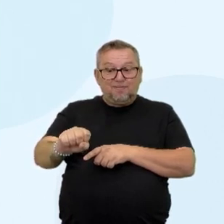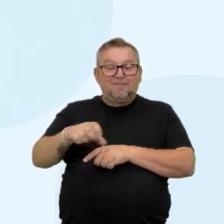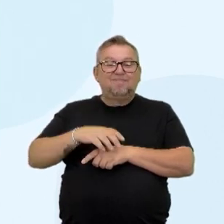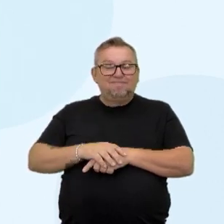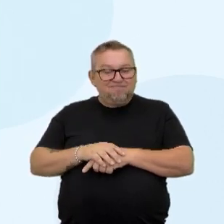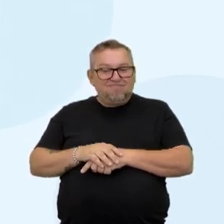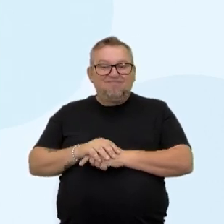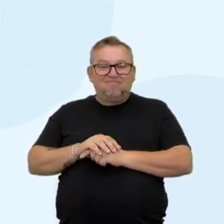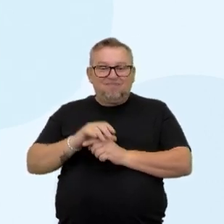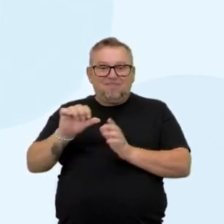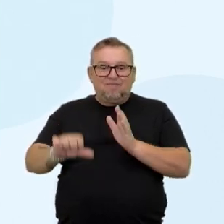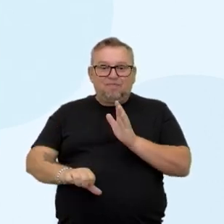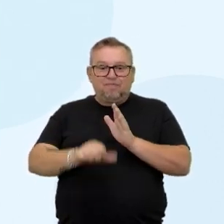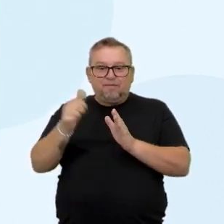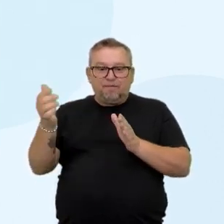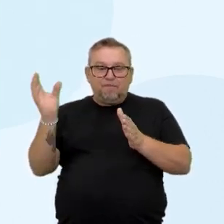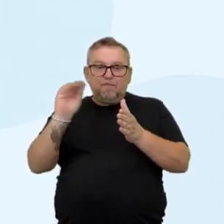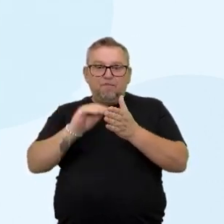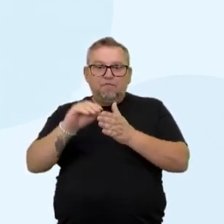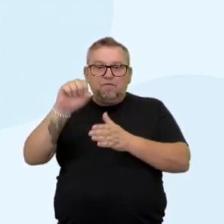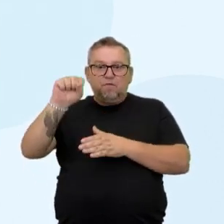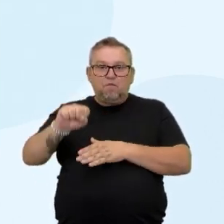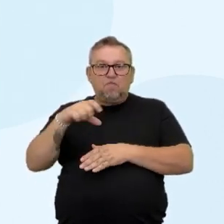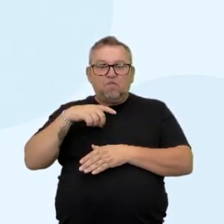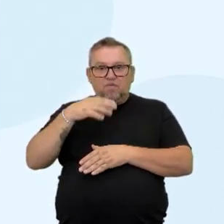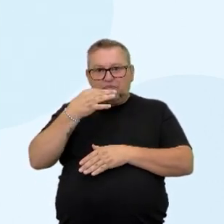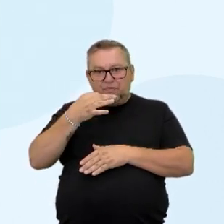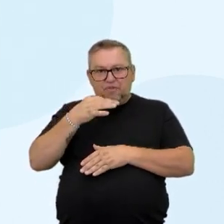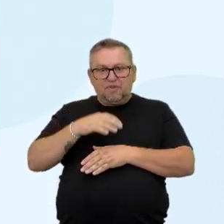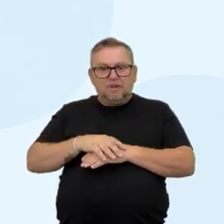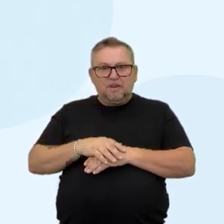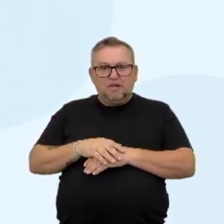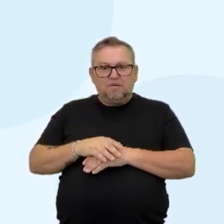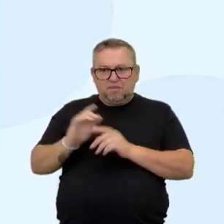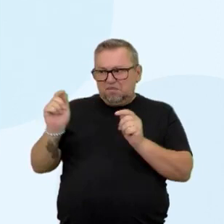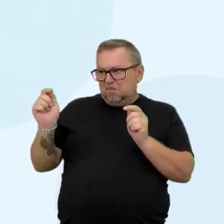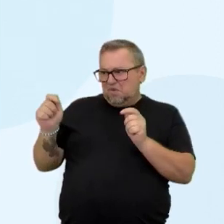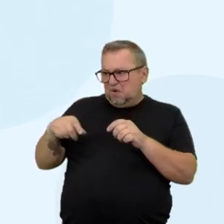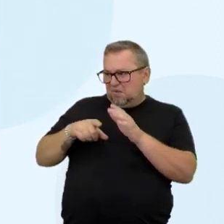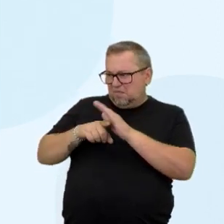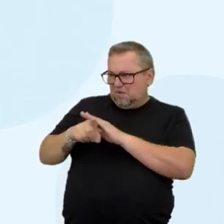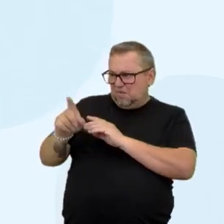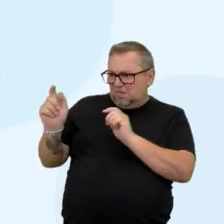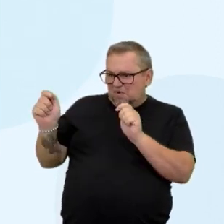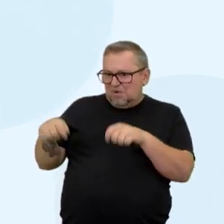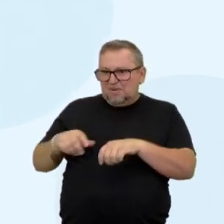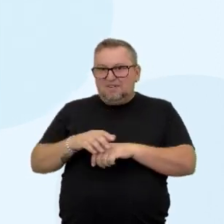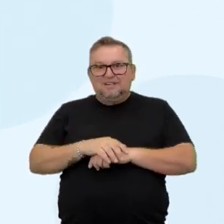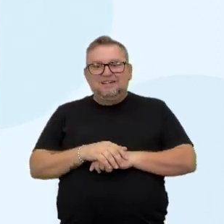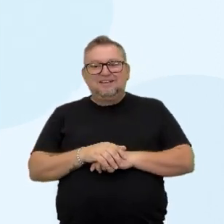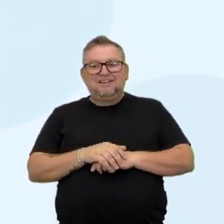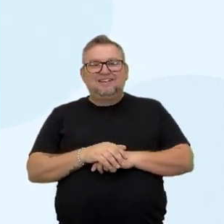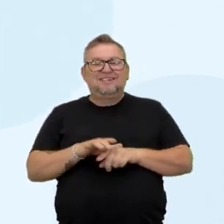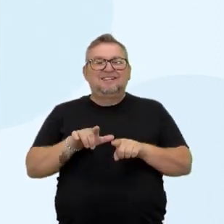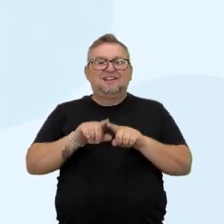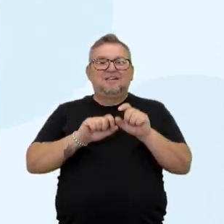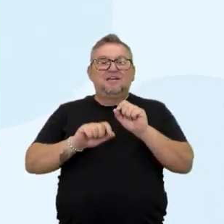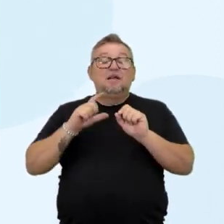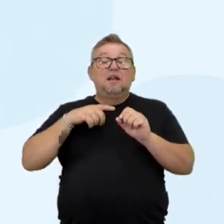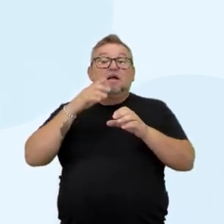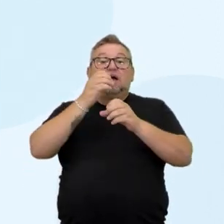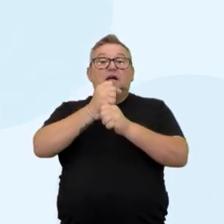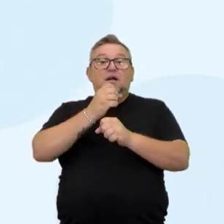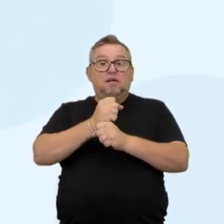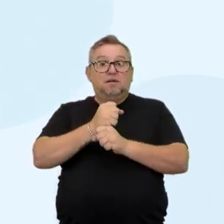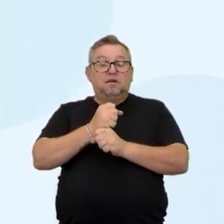realmente. A primeira vez que eu vi colocar em 0 no par ou ímpar, eu fiquei assim meio assombrado. Falei, mas pode isso? né? E aí, ó, olha só, dá pra gente